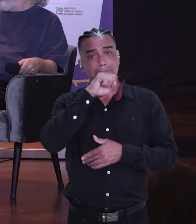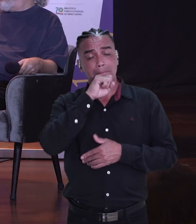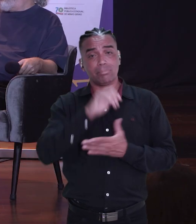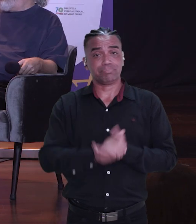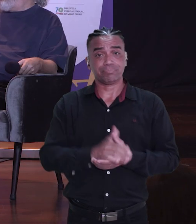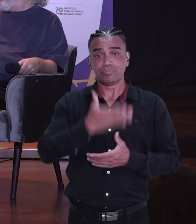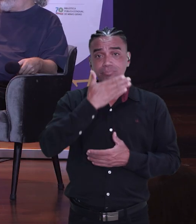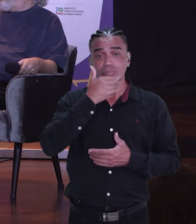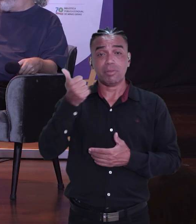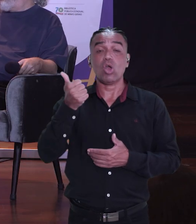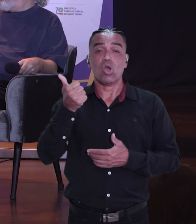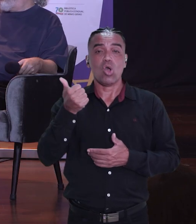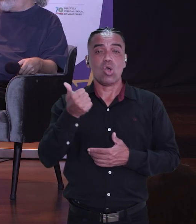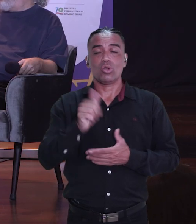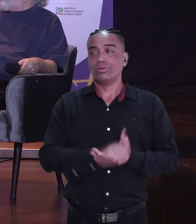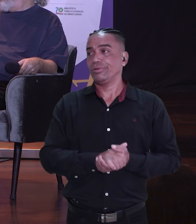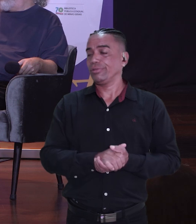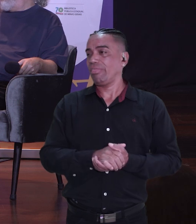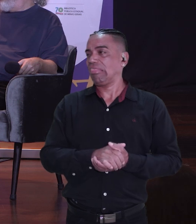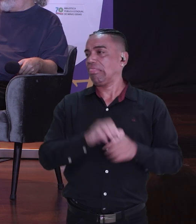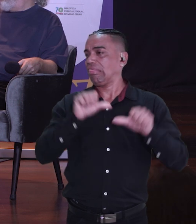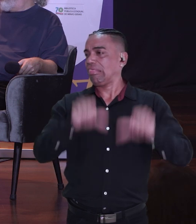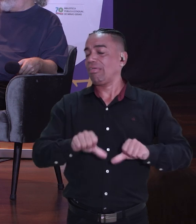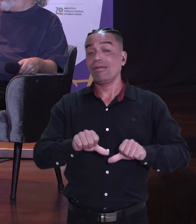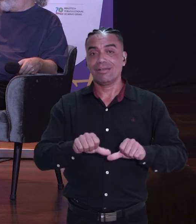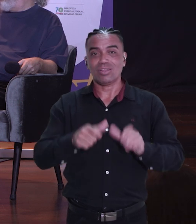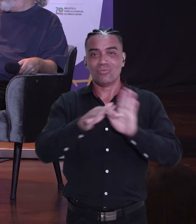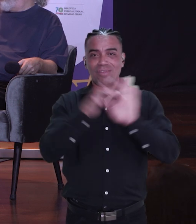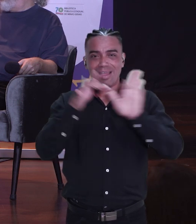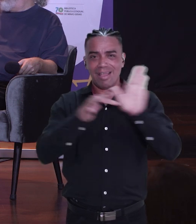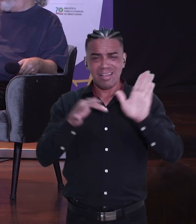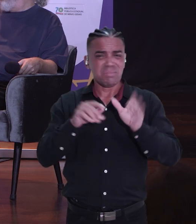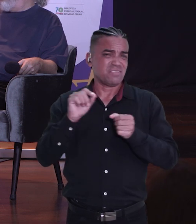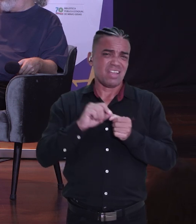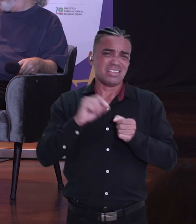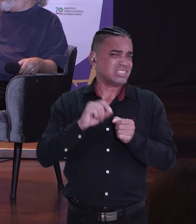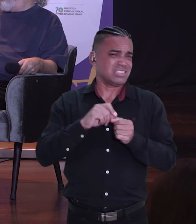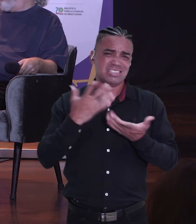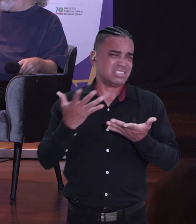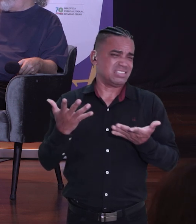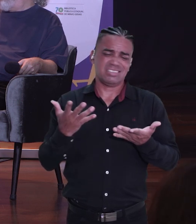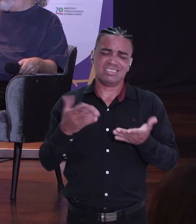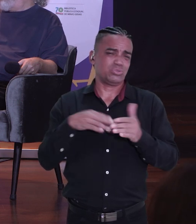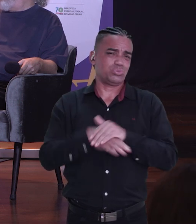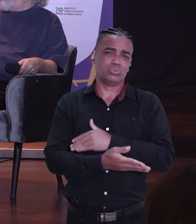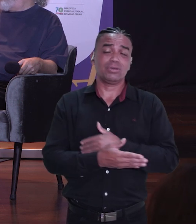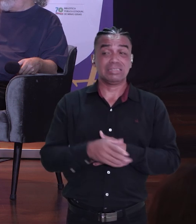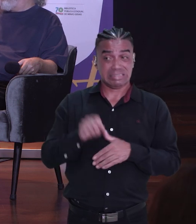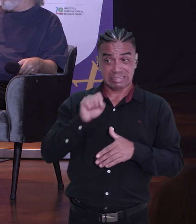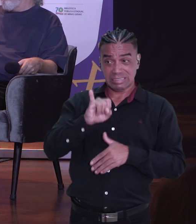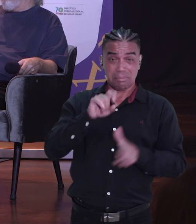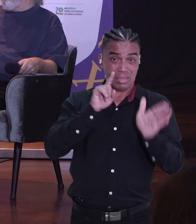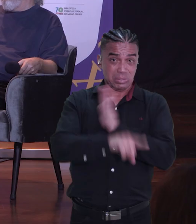Mãe, O Melhor do Mau Humor, com frases, mas eram coisas assim que ele fazia quase que por diletantismo. Se